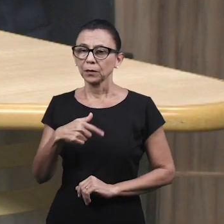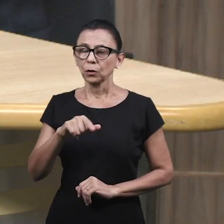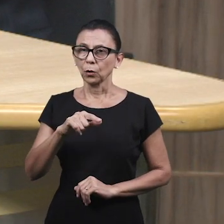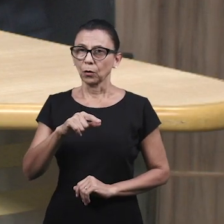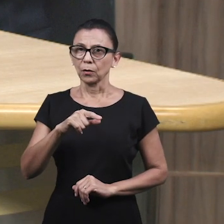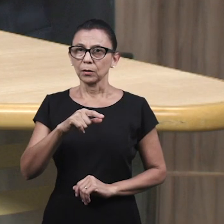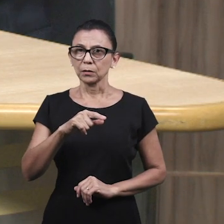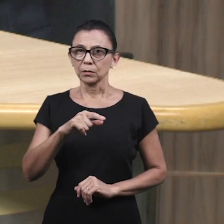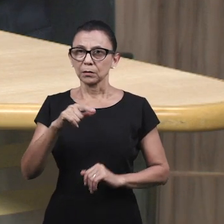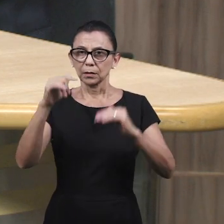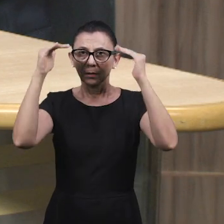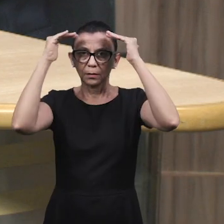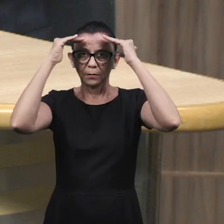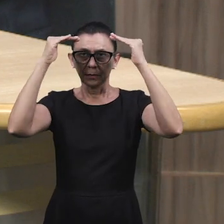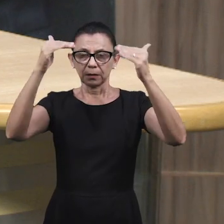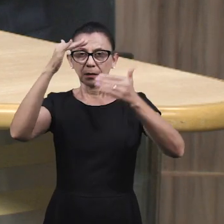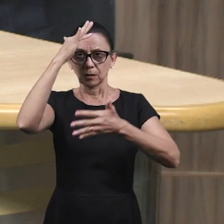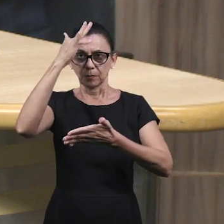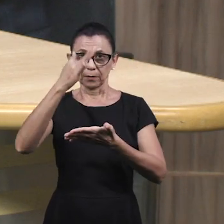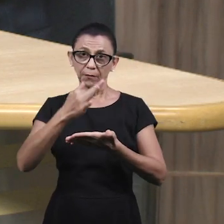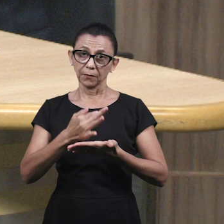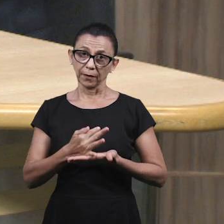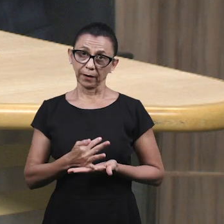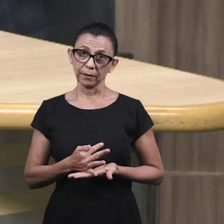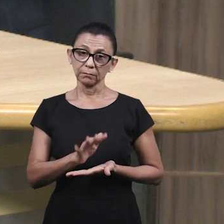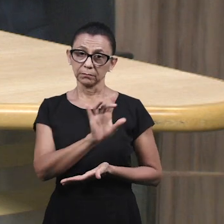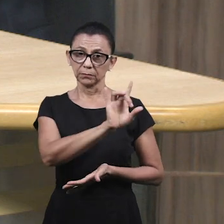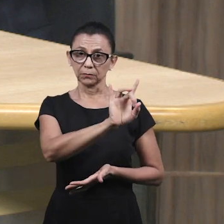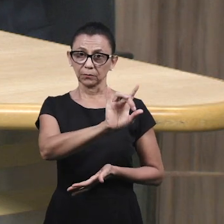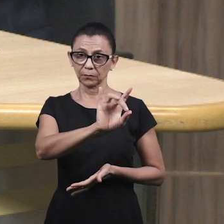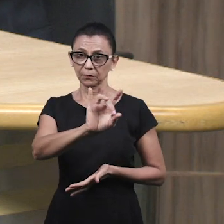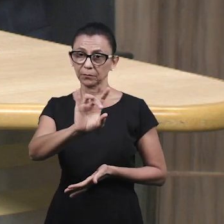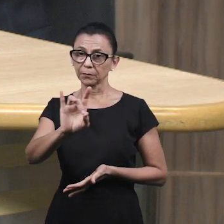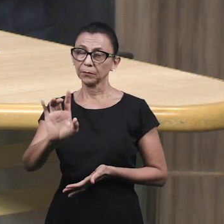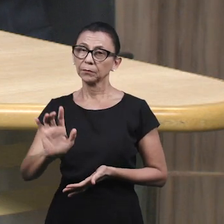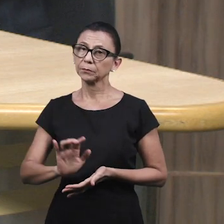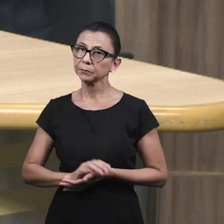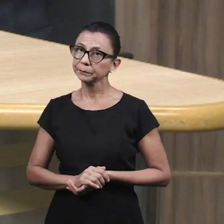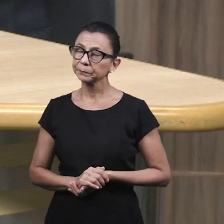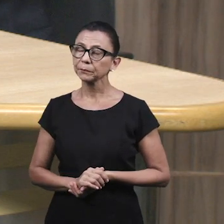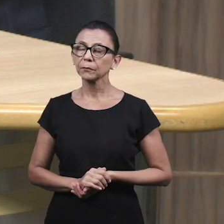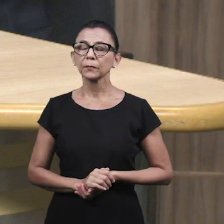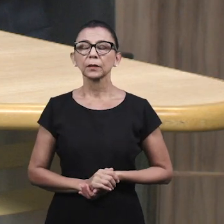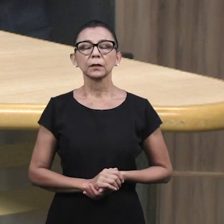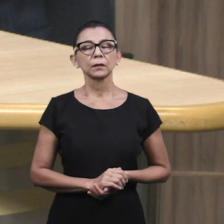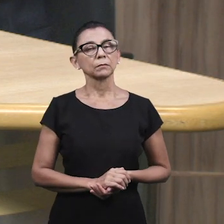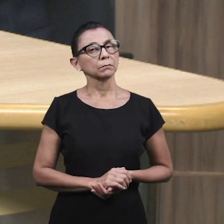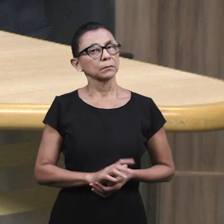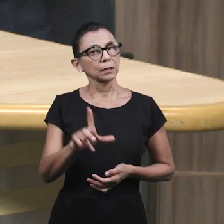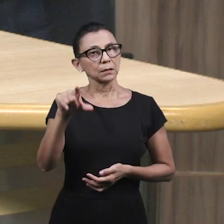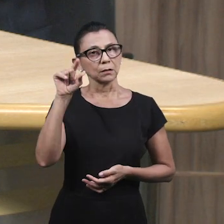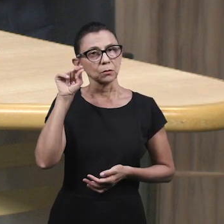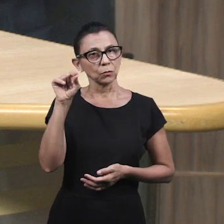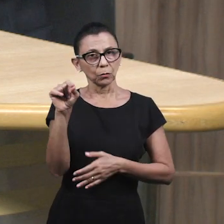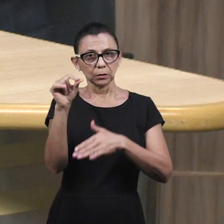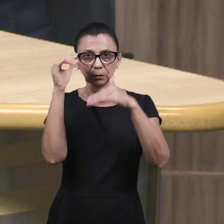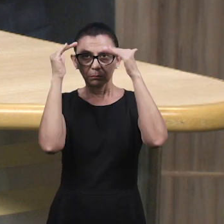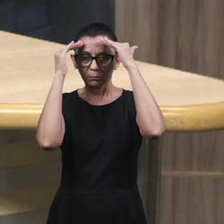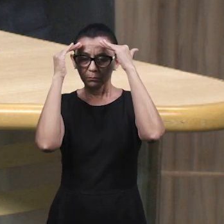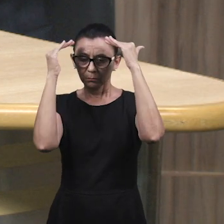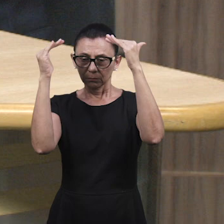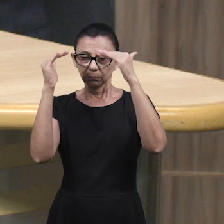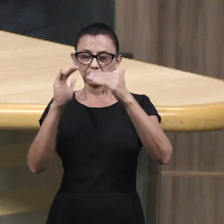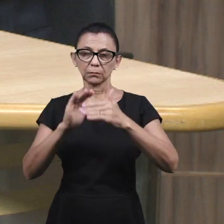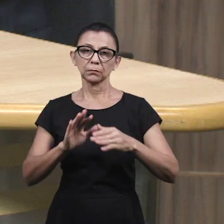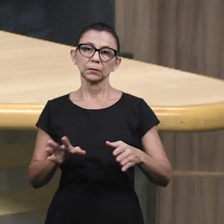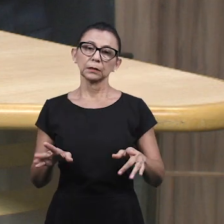fé, o que as pessoas chamam de fé, né? Há um respeito às decisões e, ao mesmo